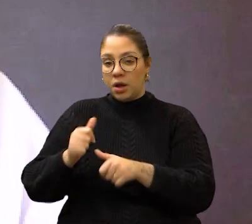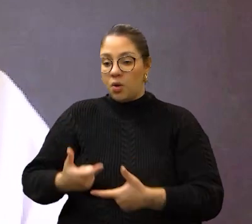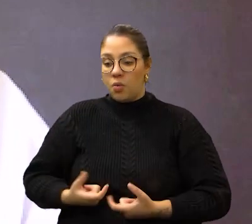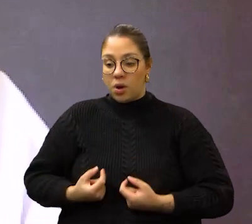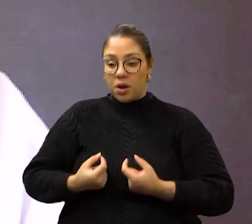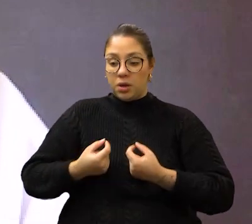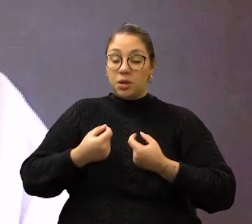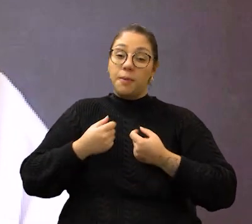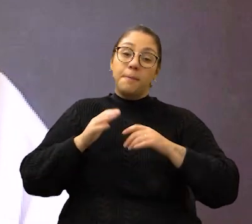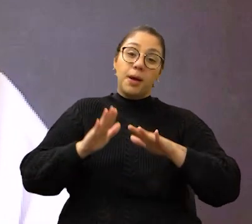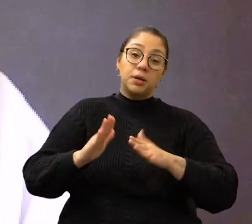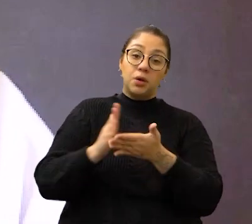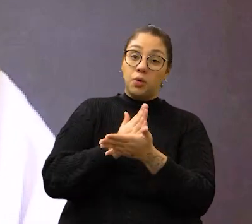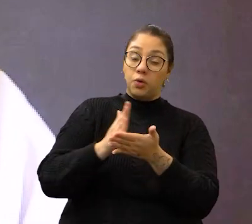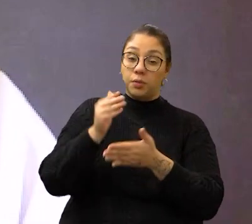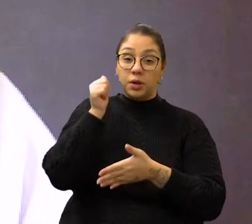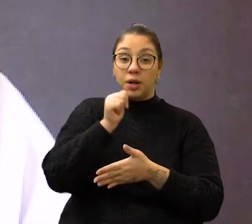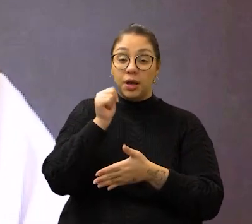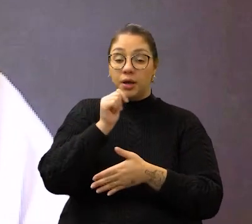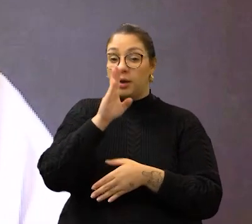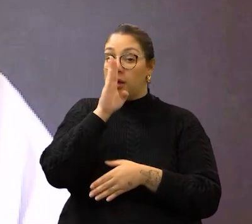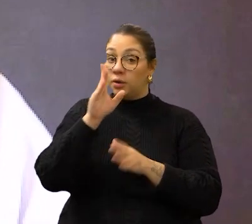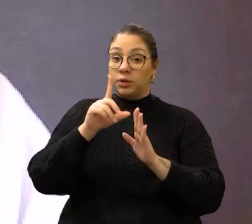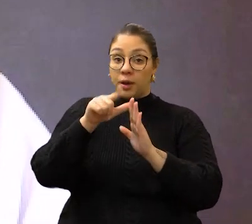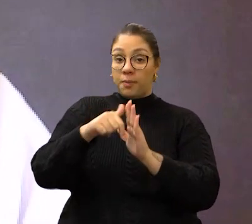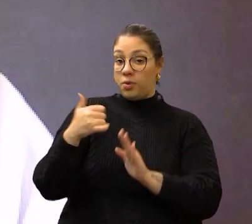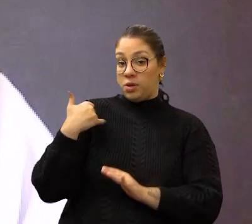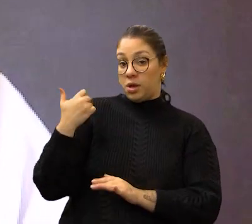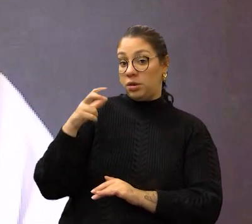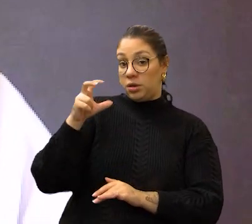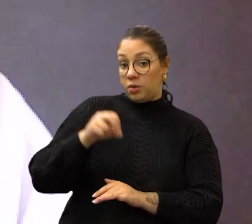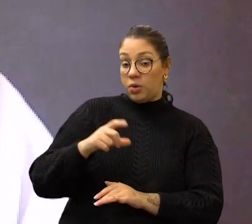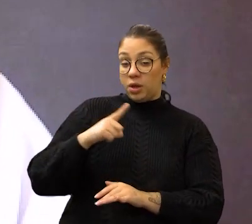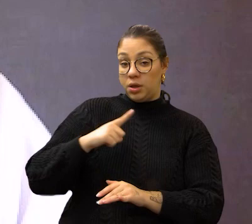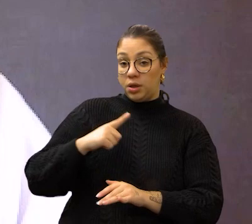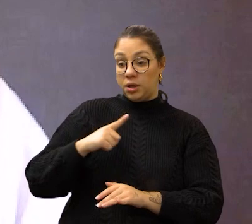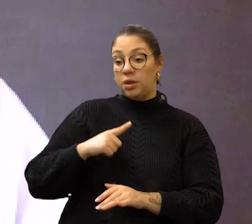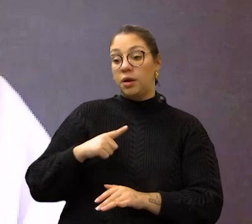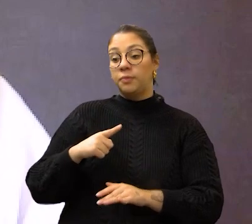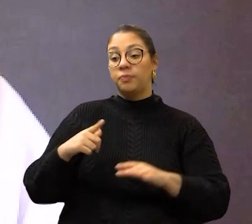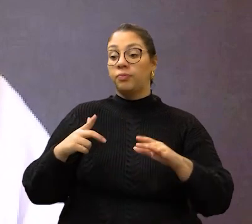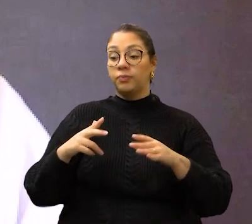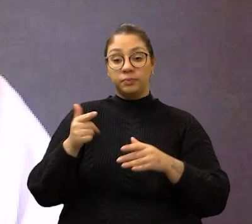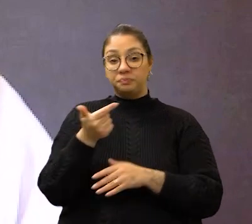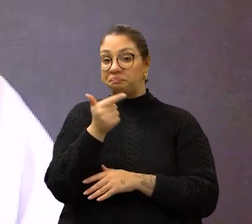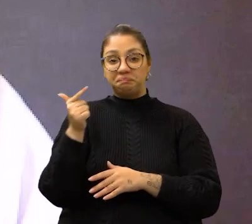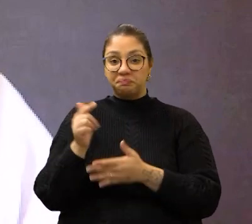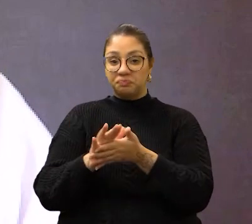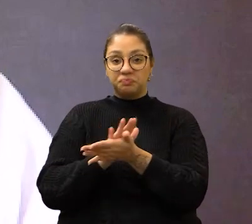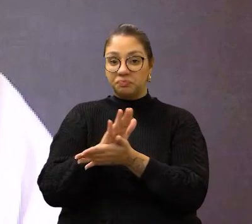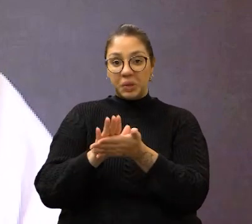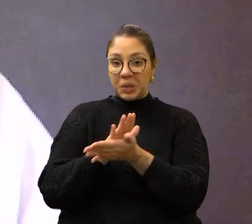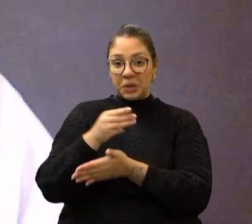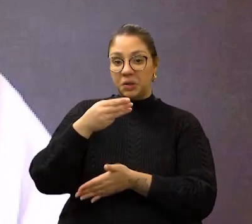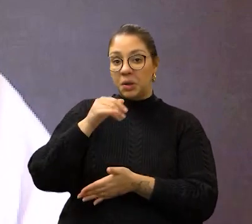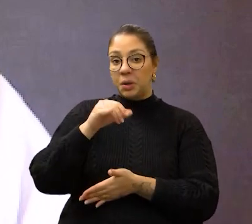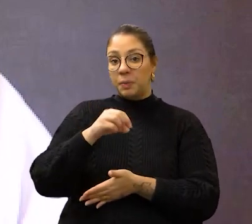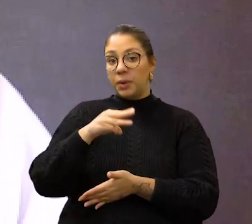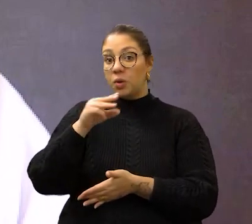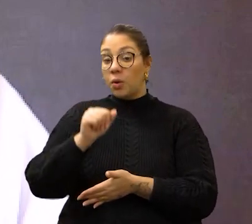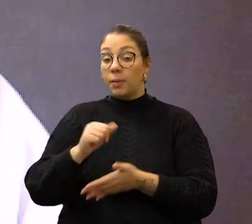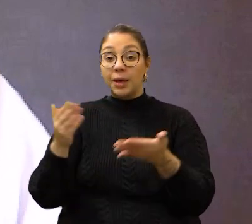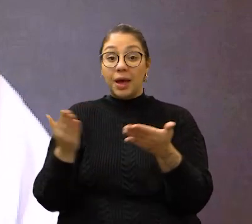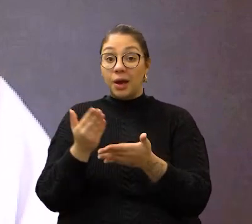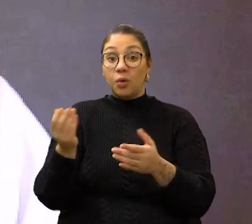Mas algumas mulheres, principalmente depois dos 50 anos, que apresentam uma imagem que antes elas não tinham mioma e agora parecem